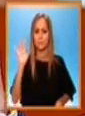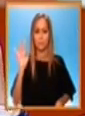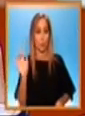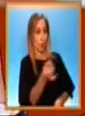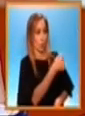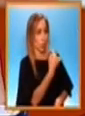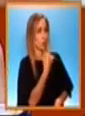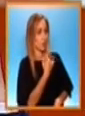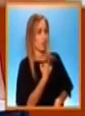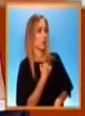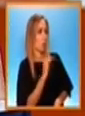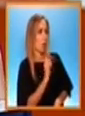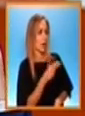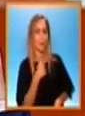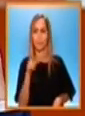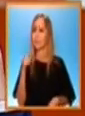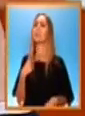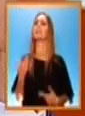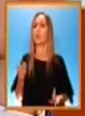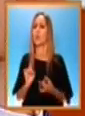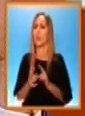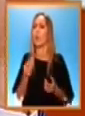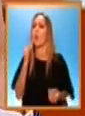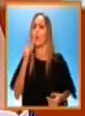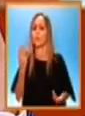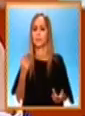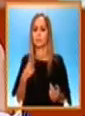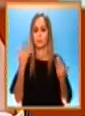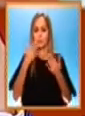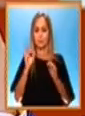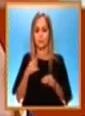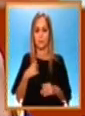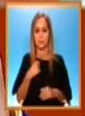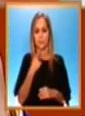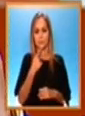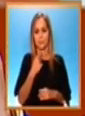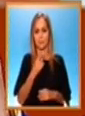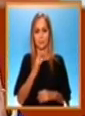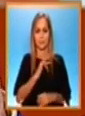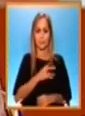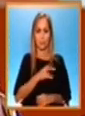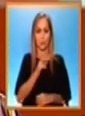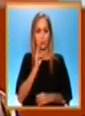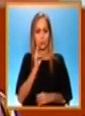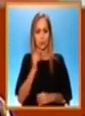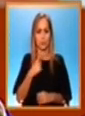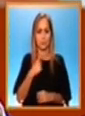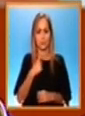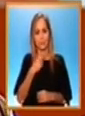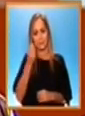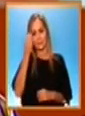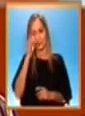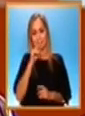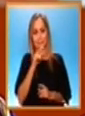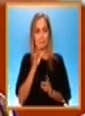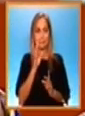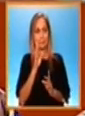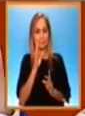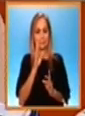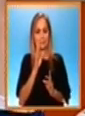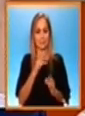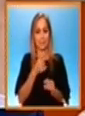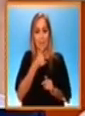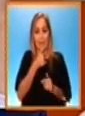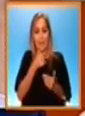falar. Há essa tendência, percebes? E depois obrigava-me sempre ao final do dia a dizer: amor, desculpa, esquece-me. Pronto, porque há